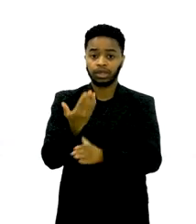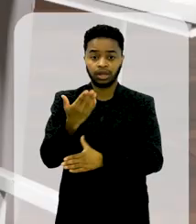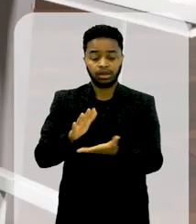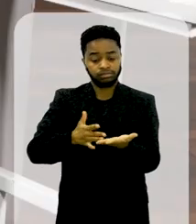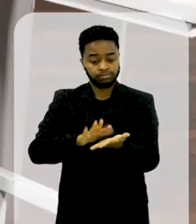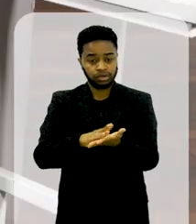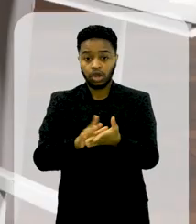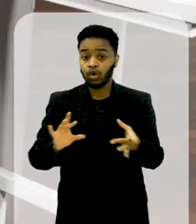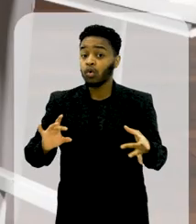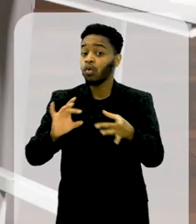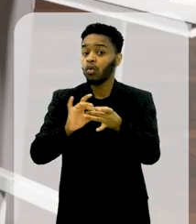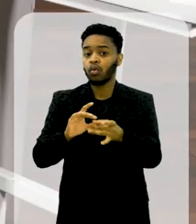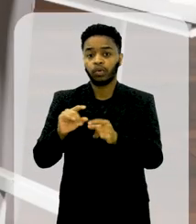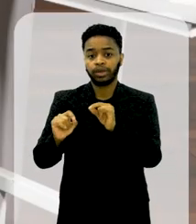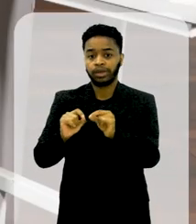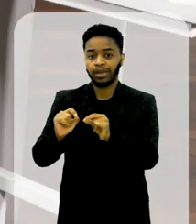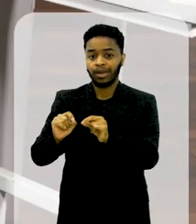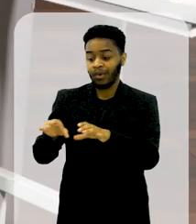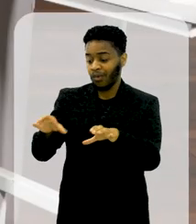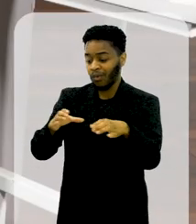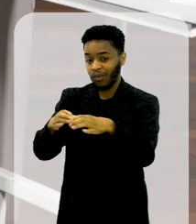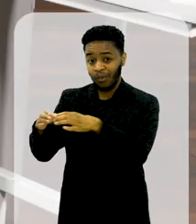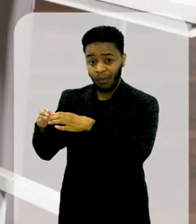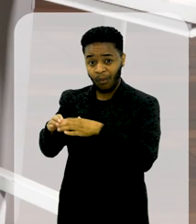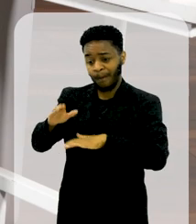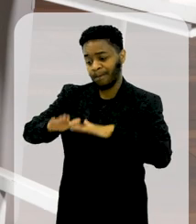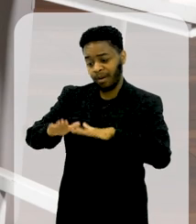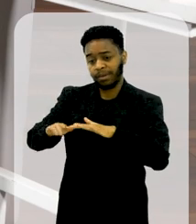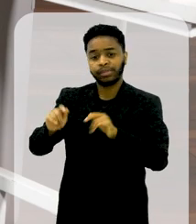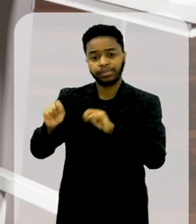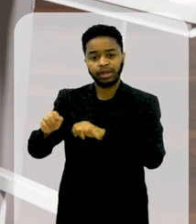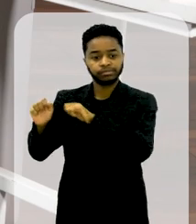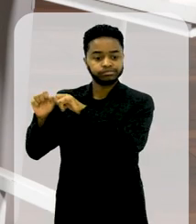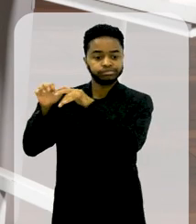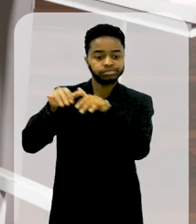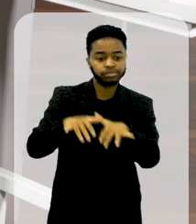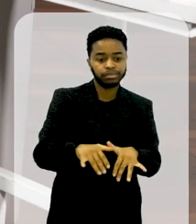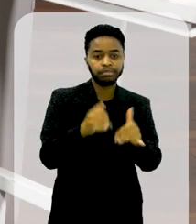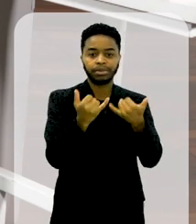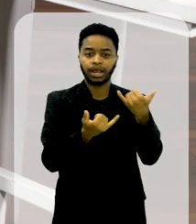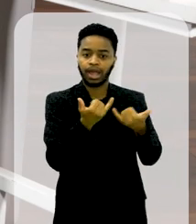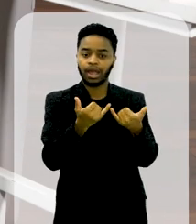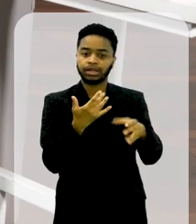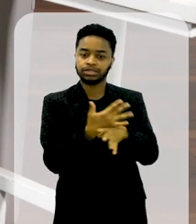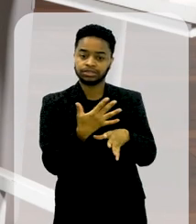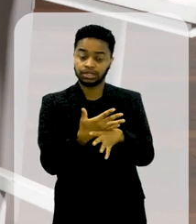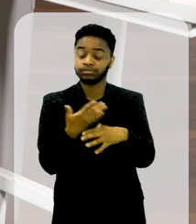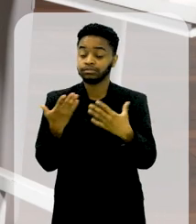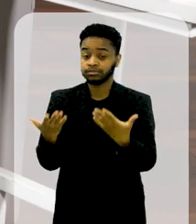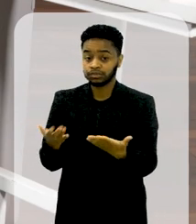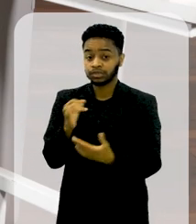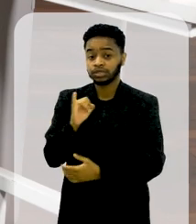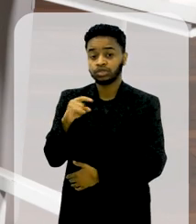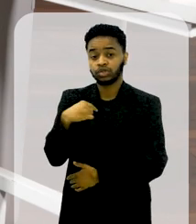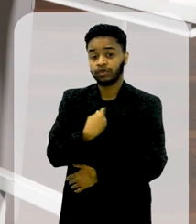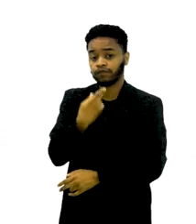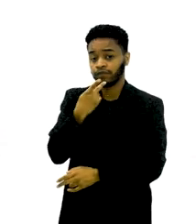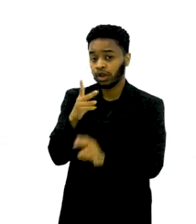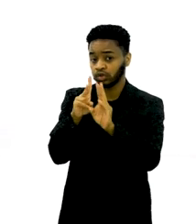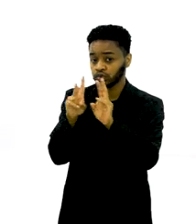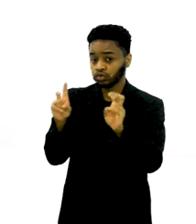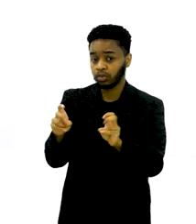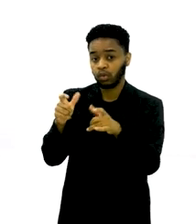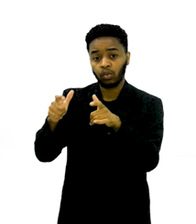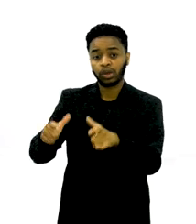vem da União dos blocos para poder brincar o carnaval na cidade então assim quando a gente tá falando desse